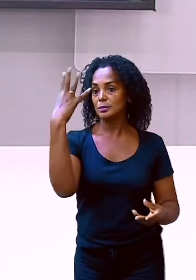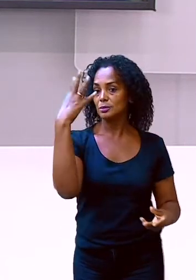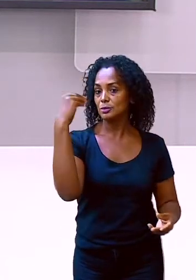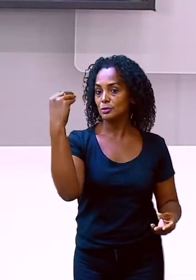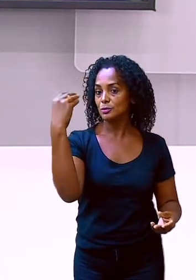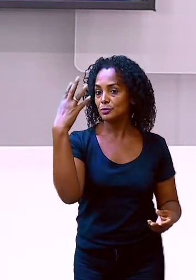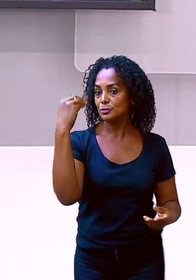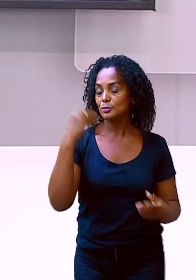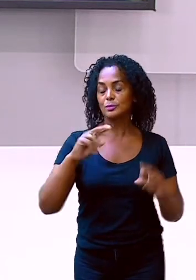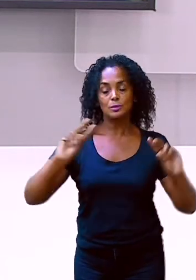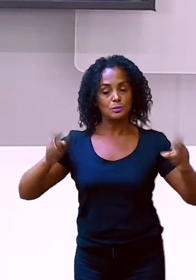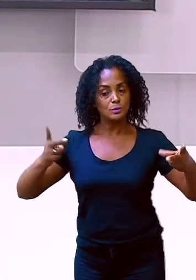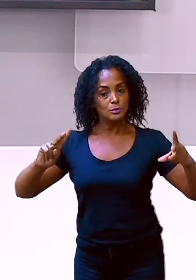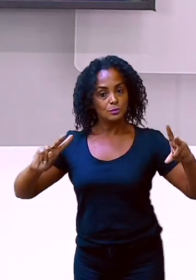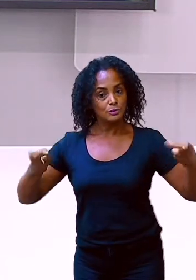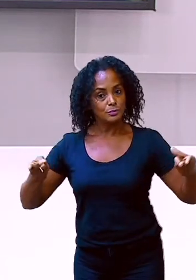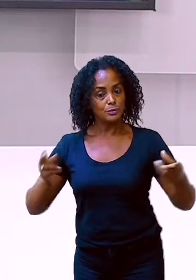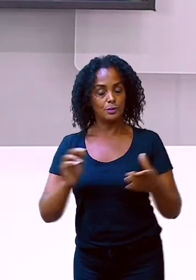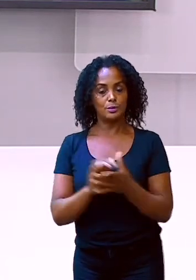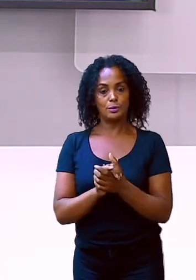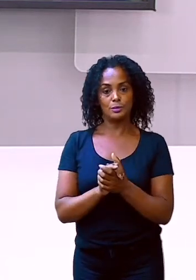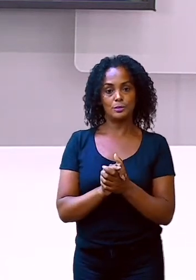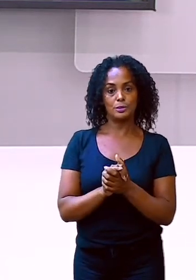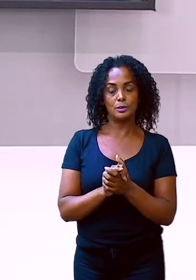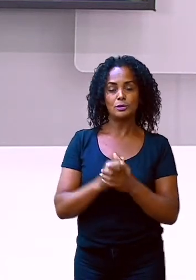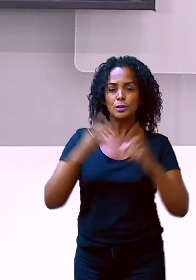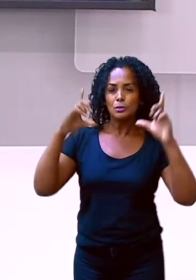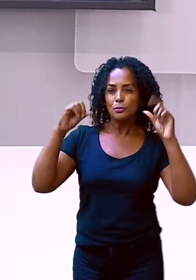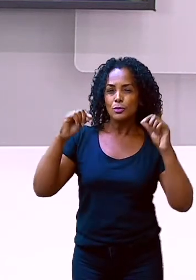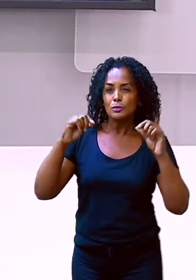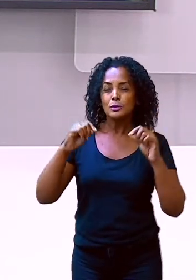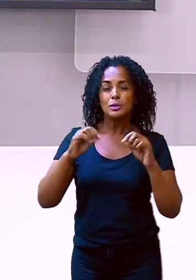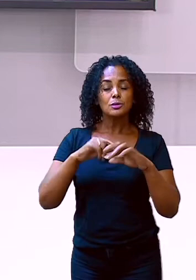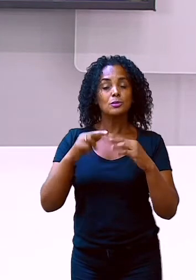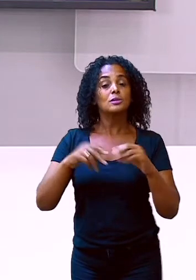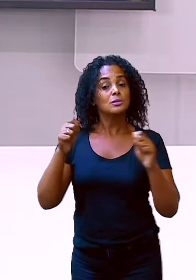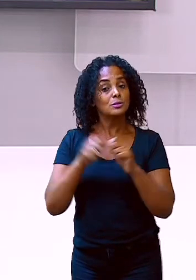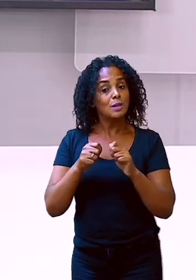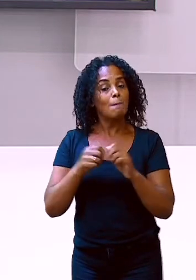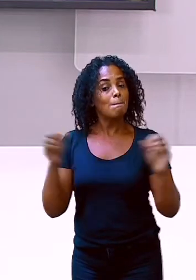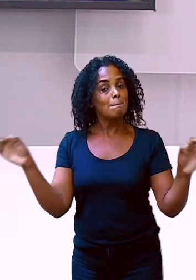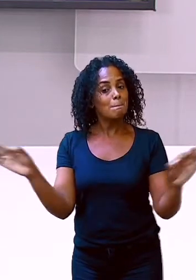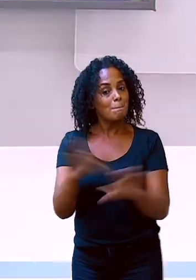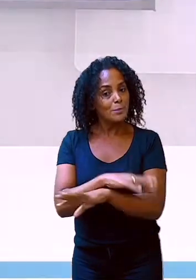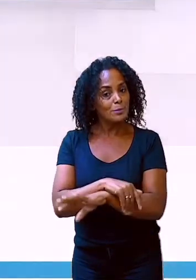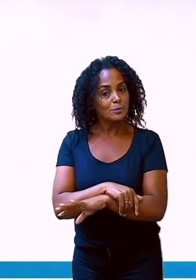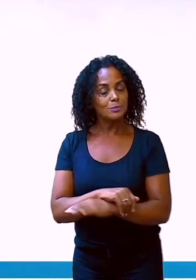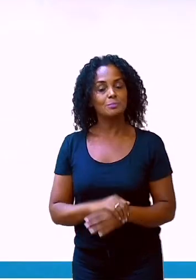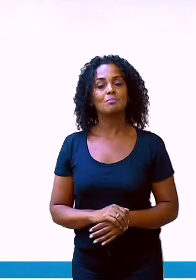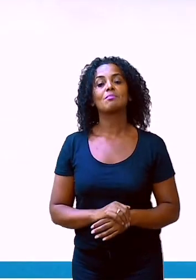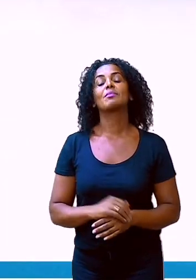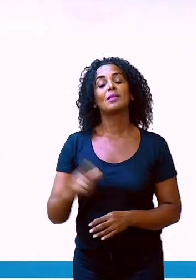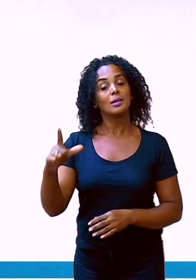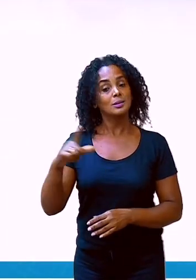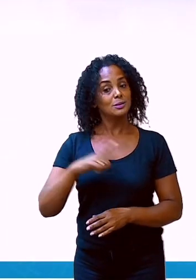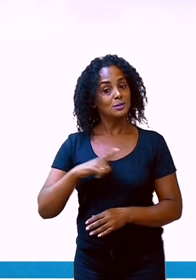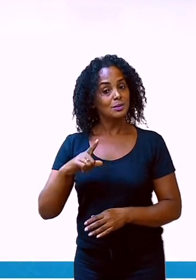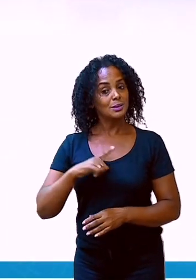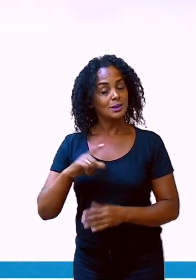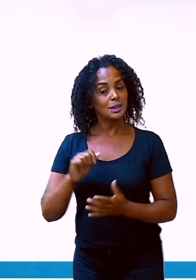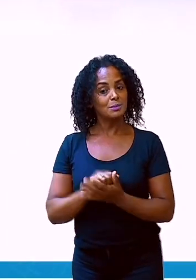fotografa, né, os ambientes já construídos. E depois nós temos a